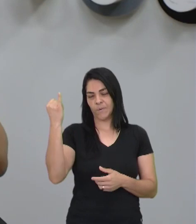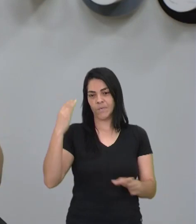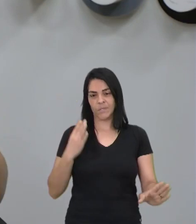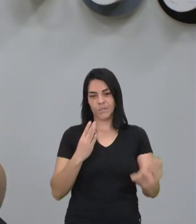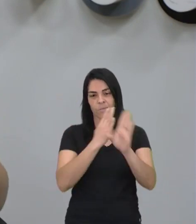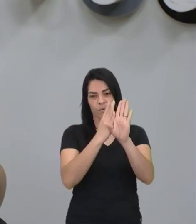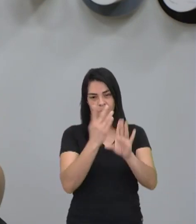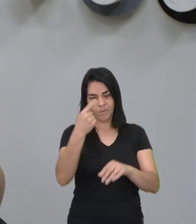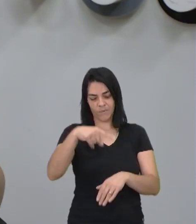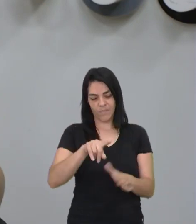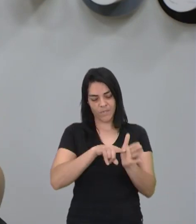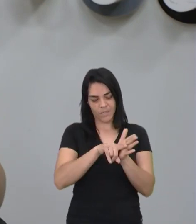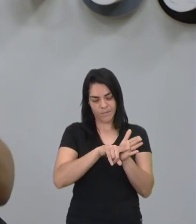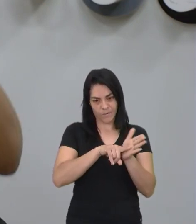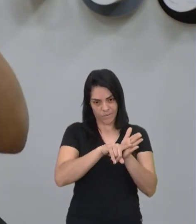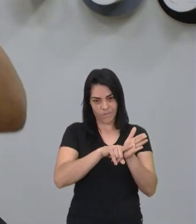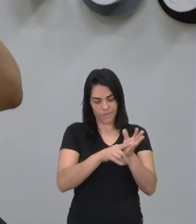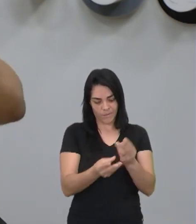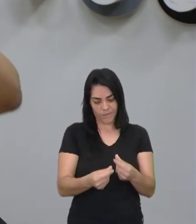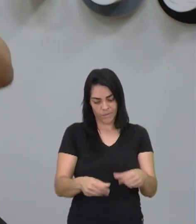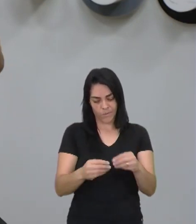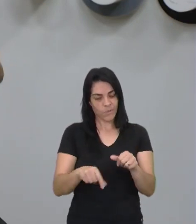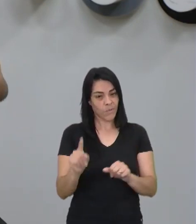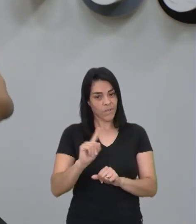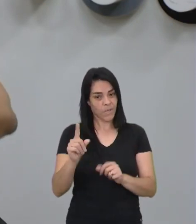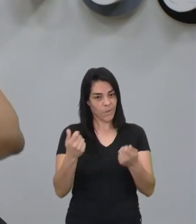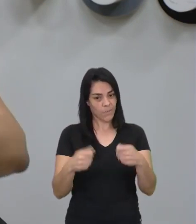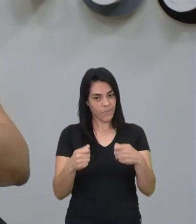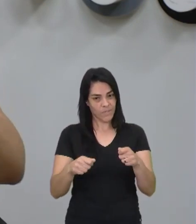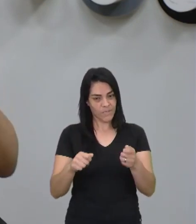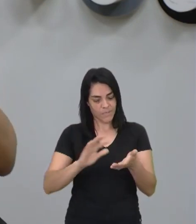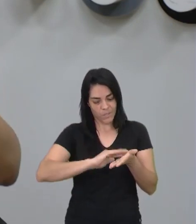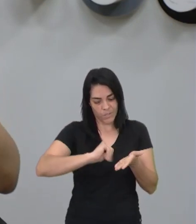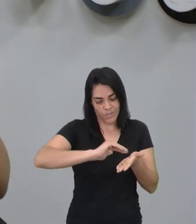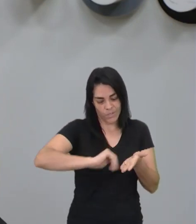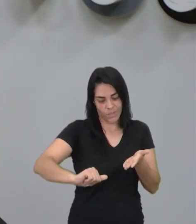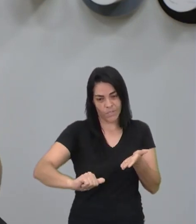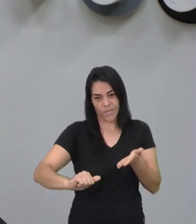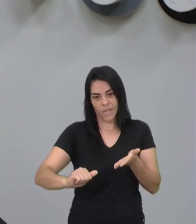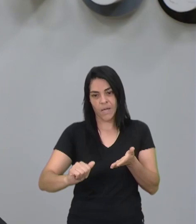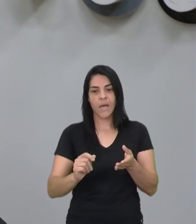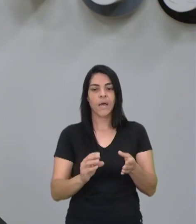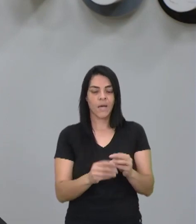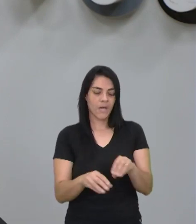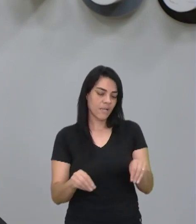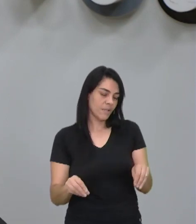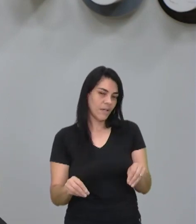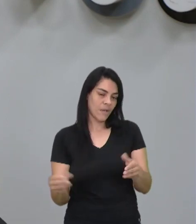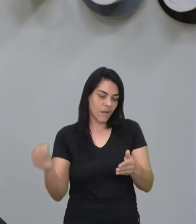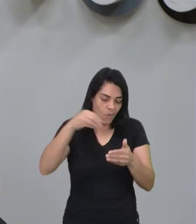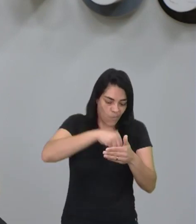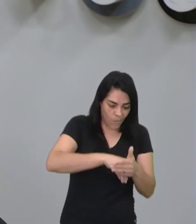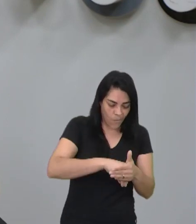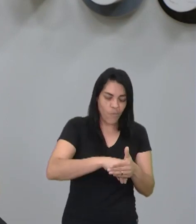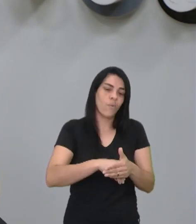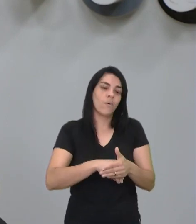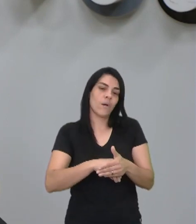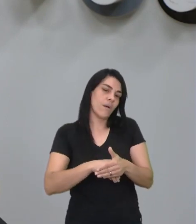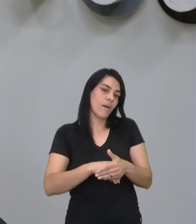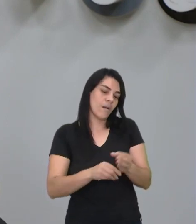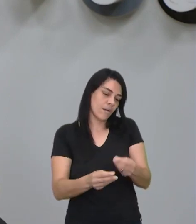você fazer uma análise adequada do solo sem precisar tirar a terra, penetrar ali na terra. Então, isso é bem